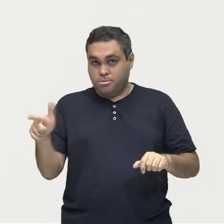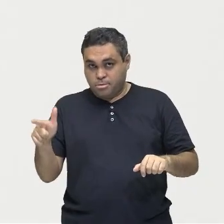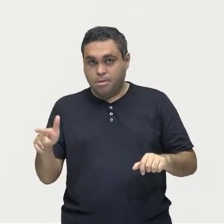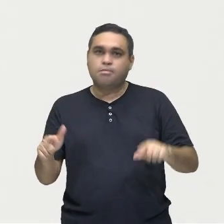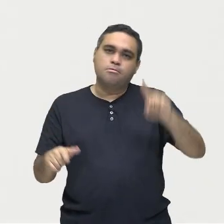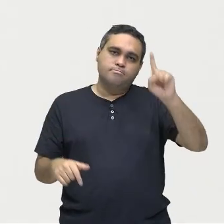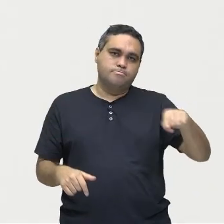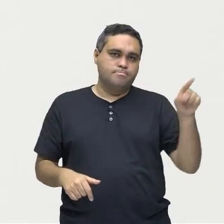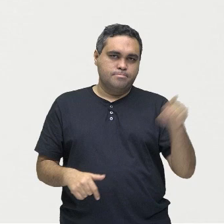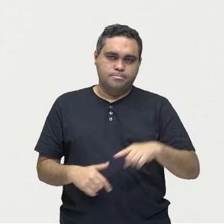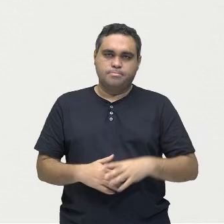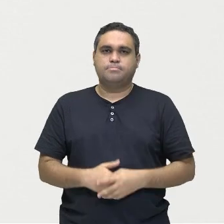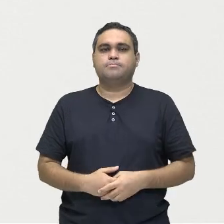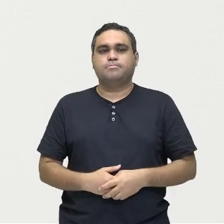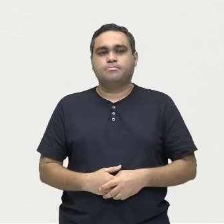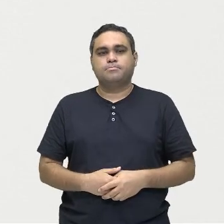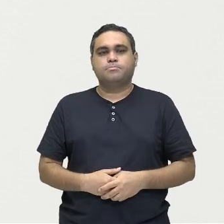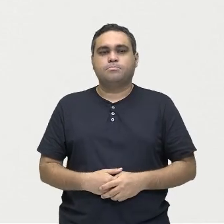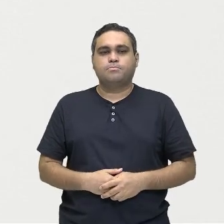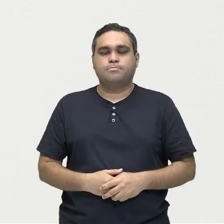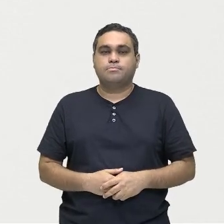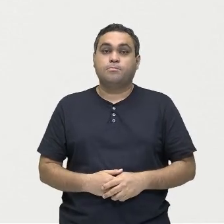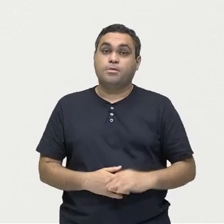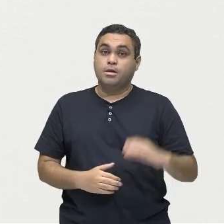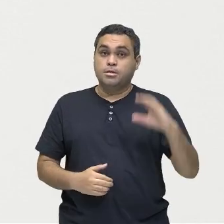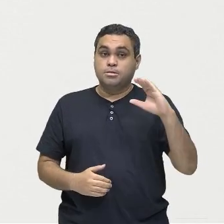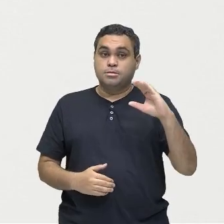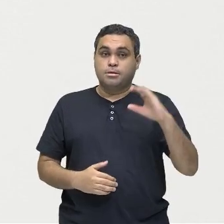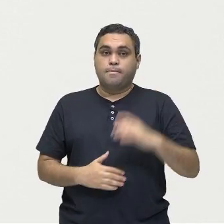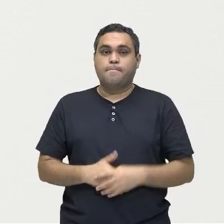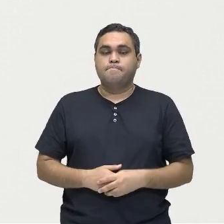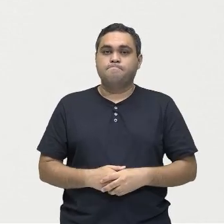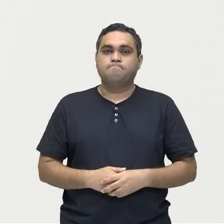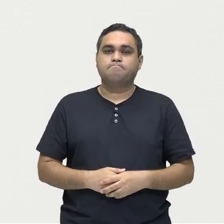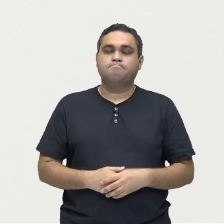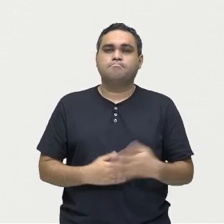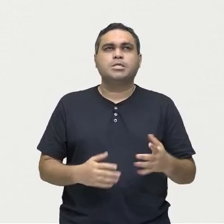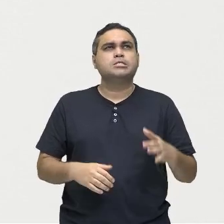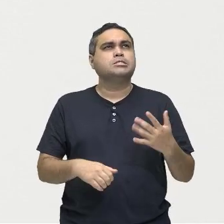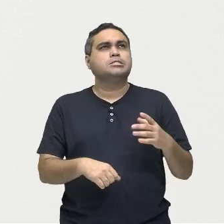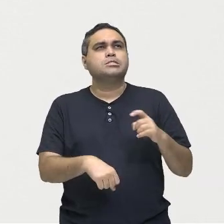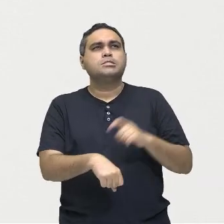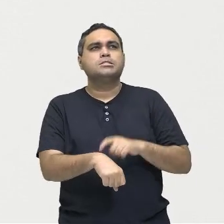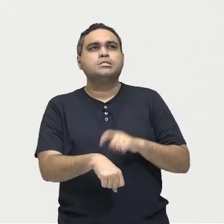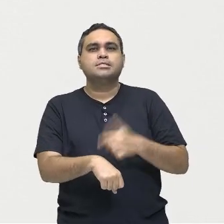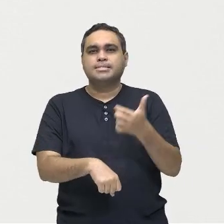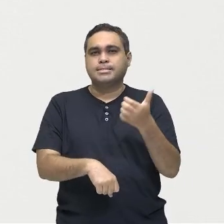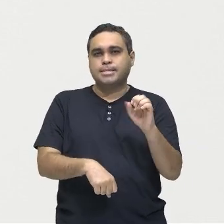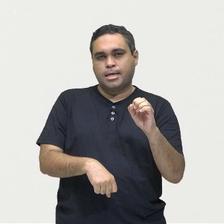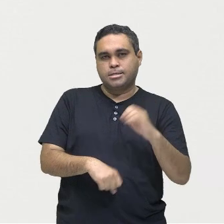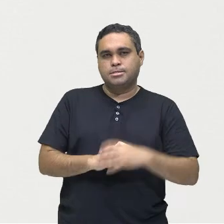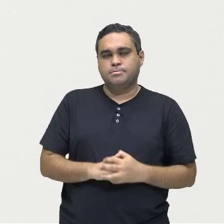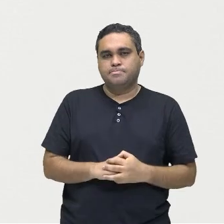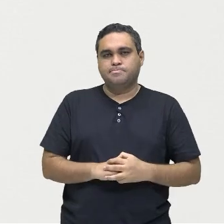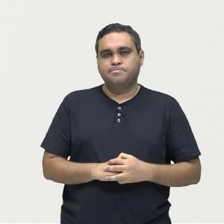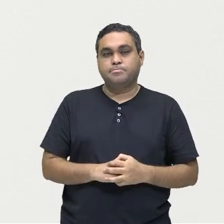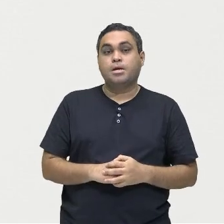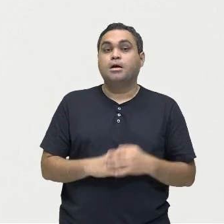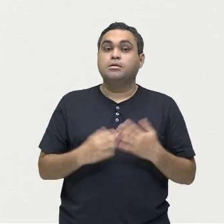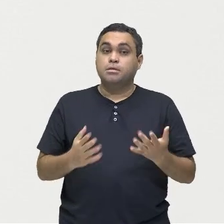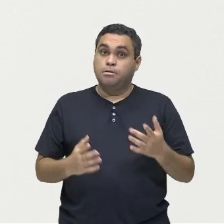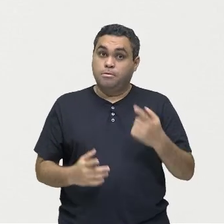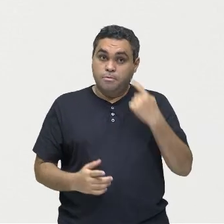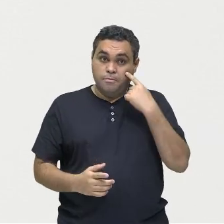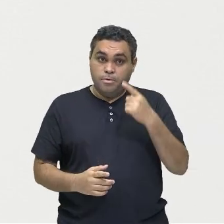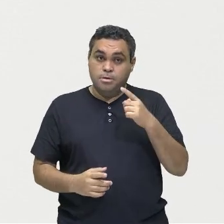tem sujeito, certo? É uma oração sem sujeito. Letra C, eram 10 horas. Observe, verbo ser...